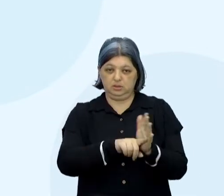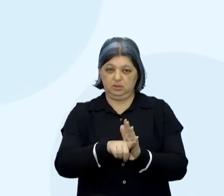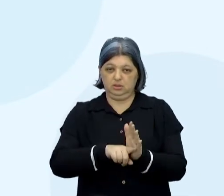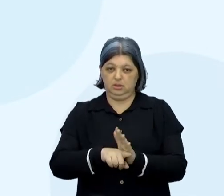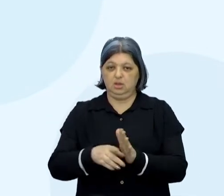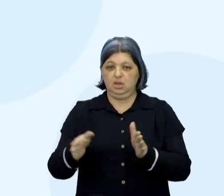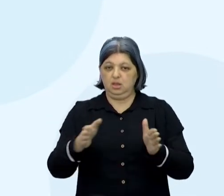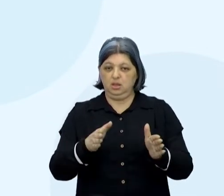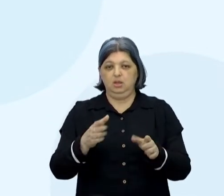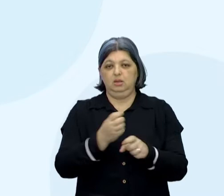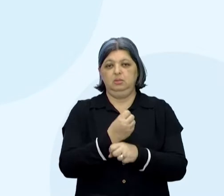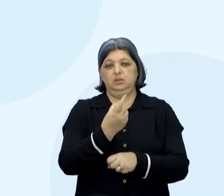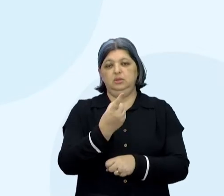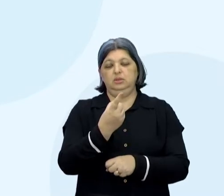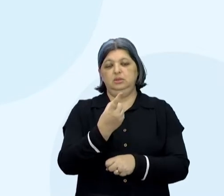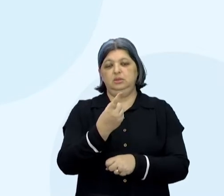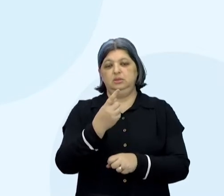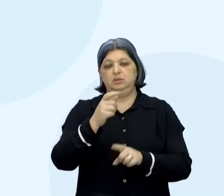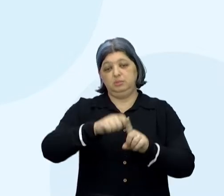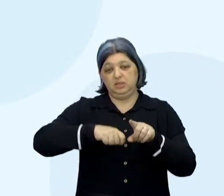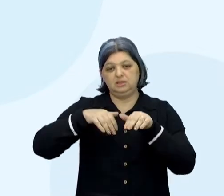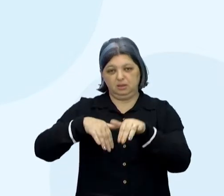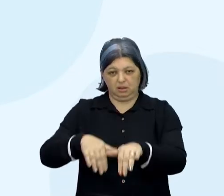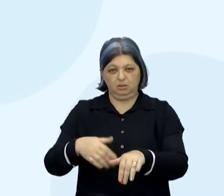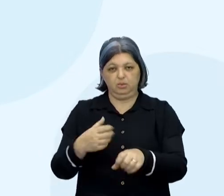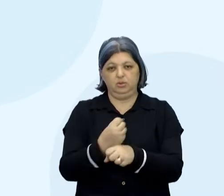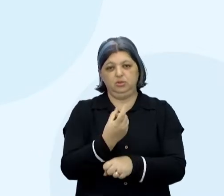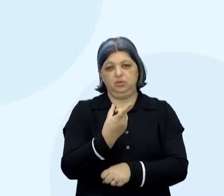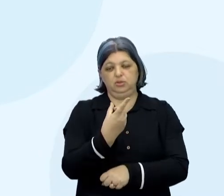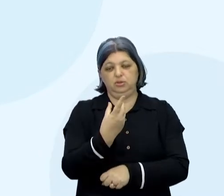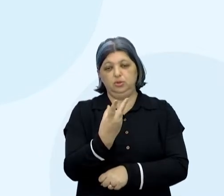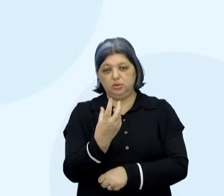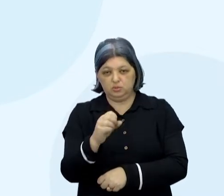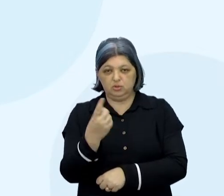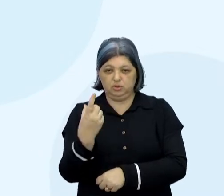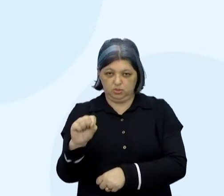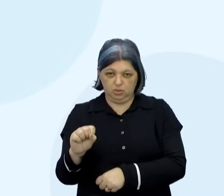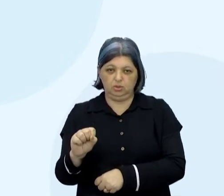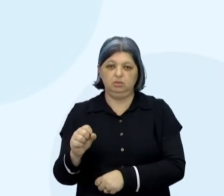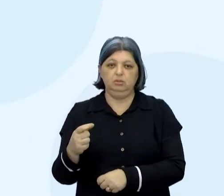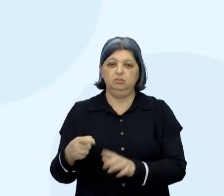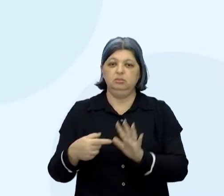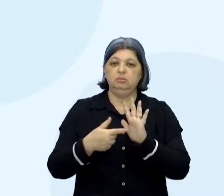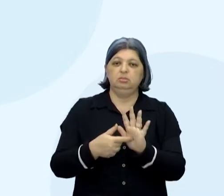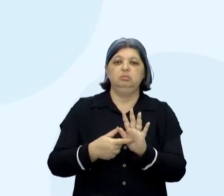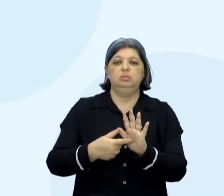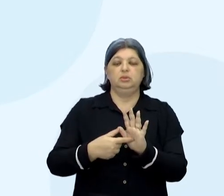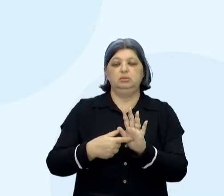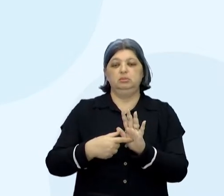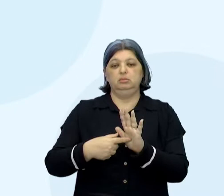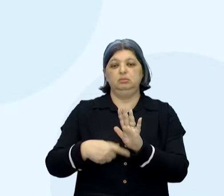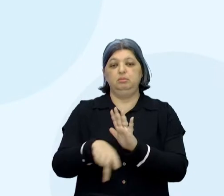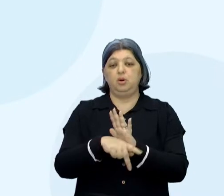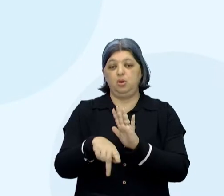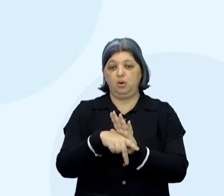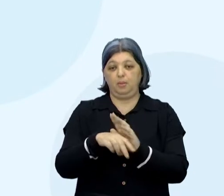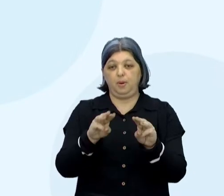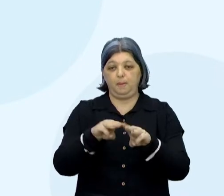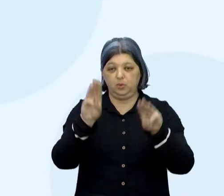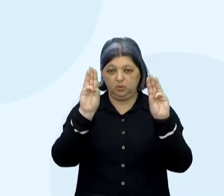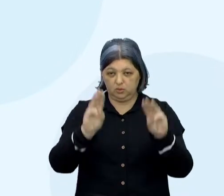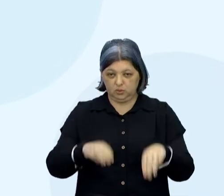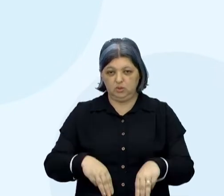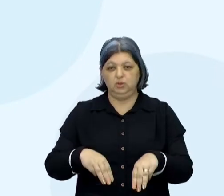de 2018 figurou, né, como um dos maiores museus de história natural, de antropologia e